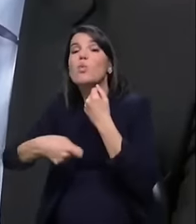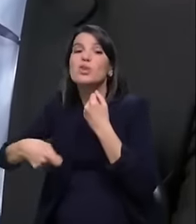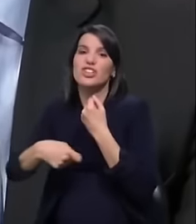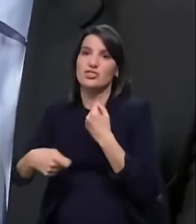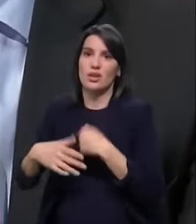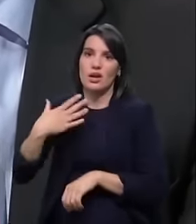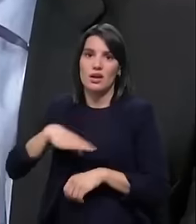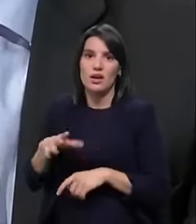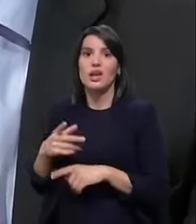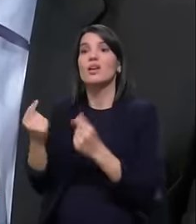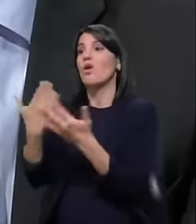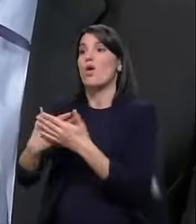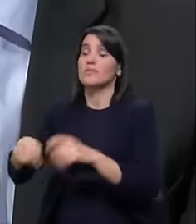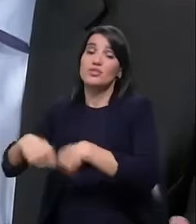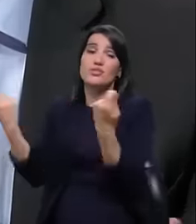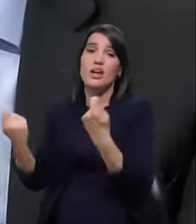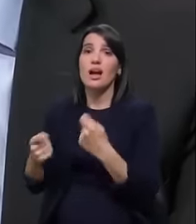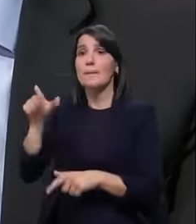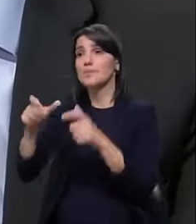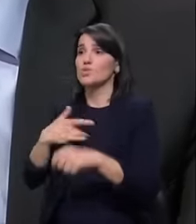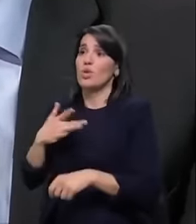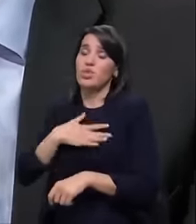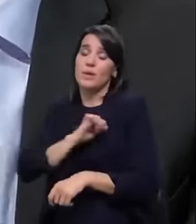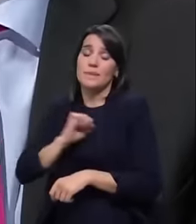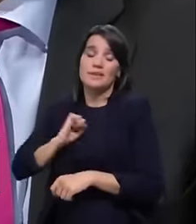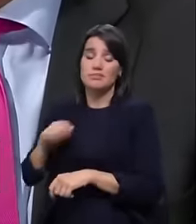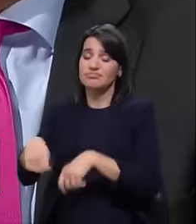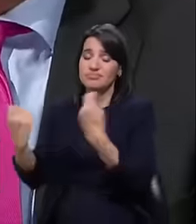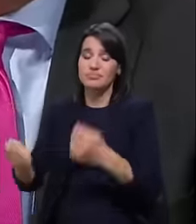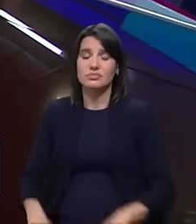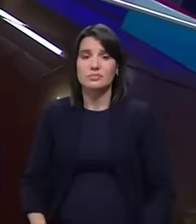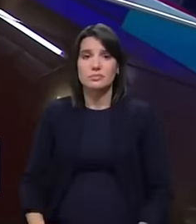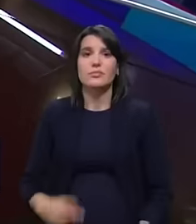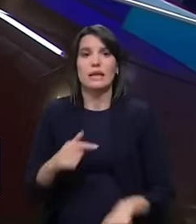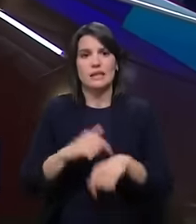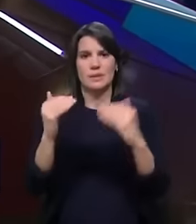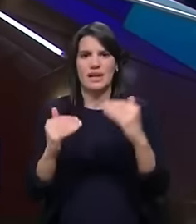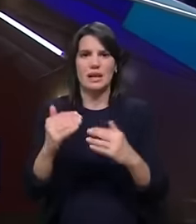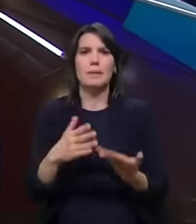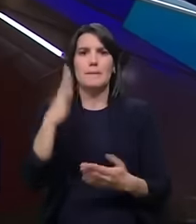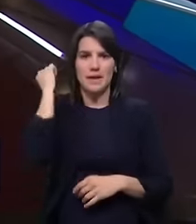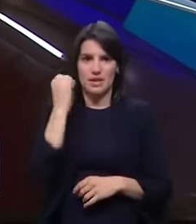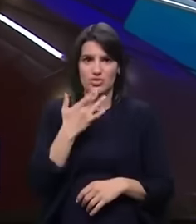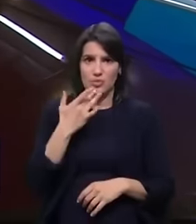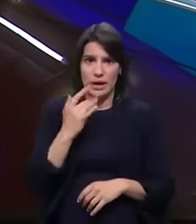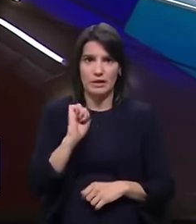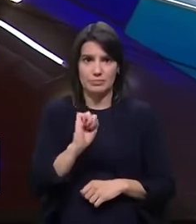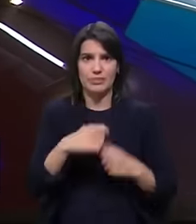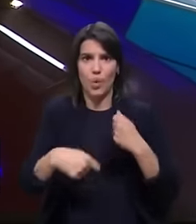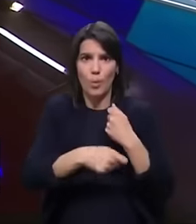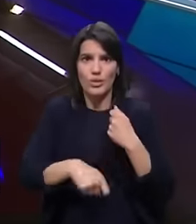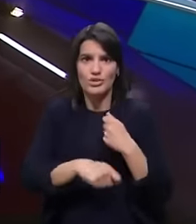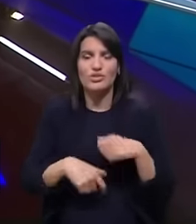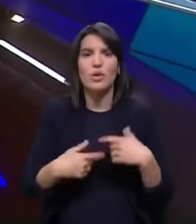quer destruir a economia e quer atacar os proprietários. Vou ter que equilibrar o tempo, Mariana Mortágua, a responder a isto. Isto é um disparate comunista